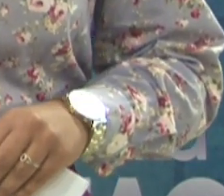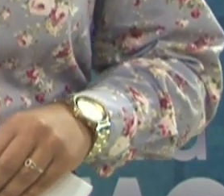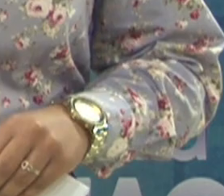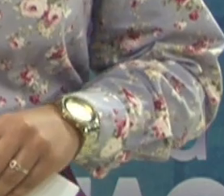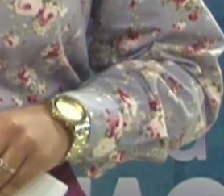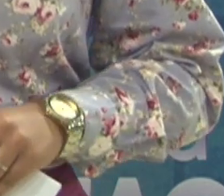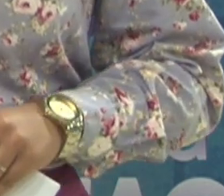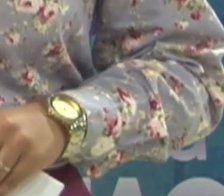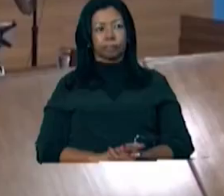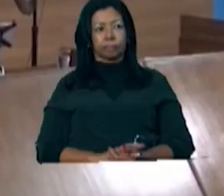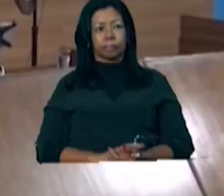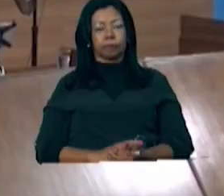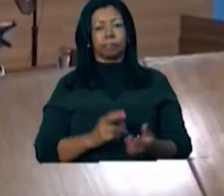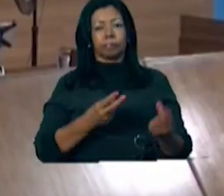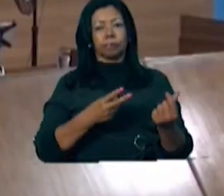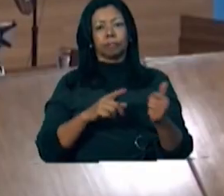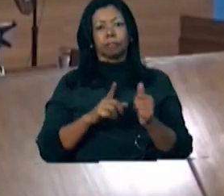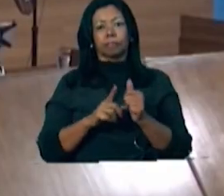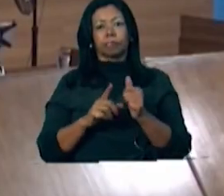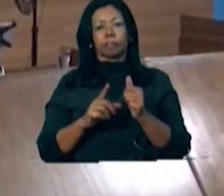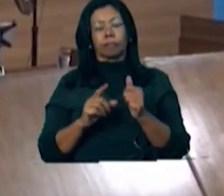resumo com Washington Luiz